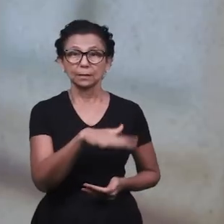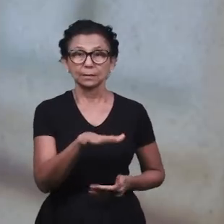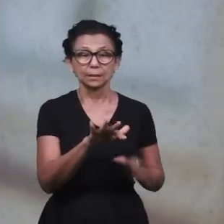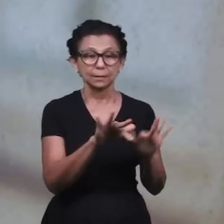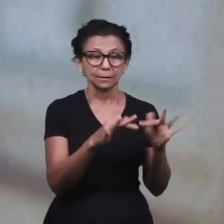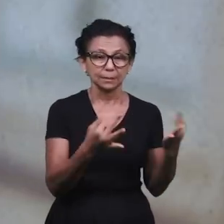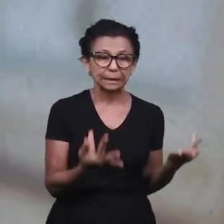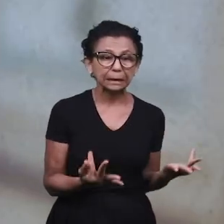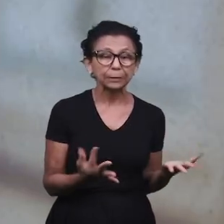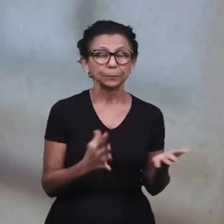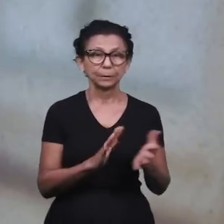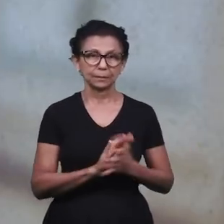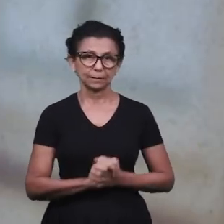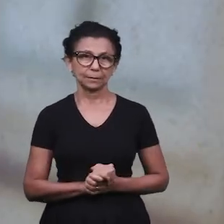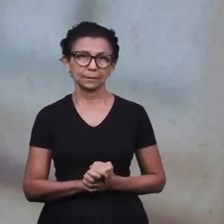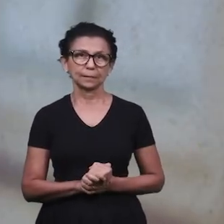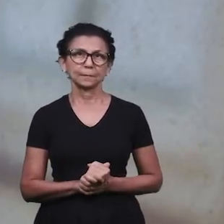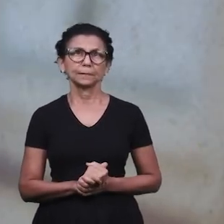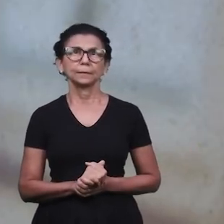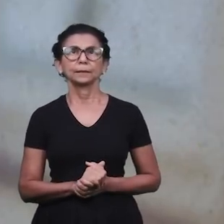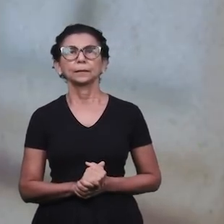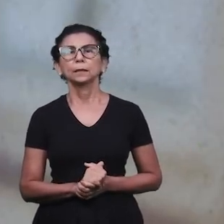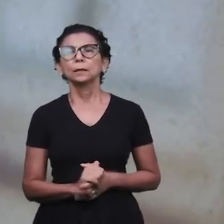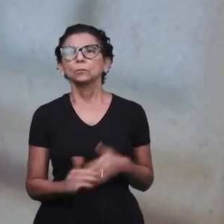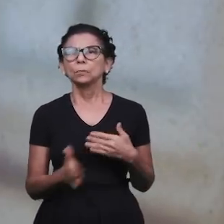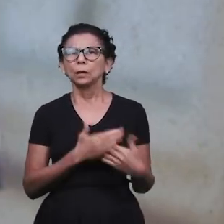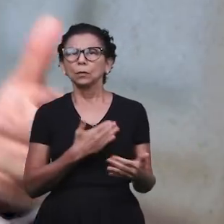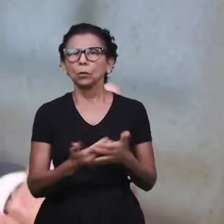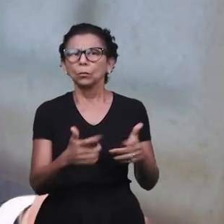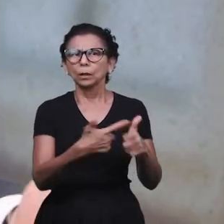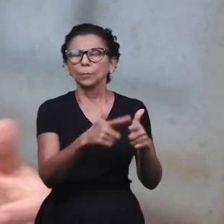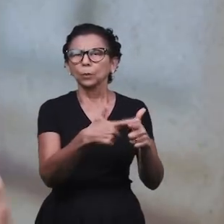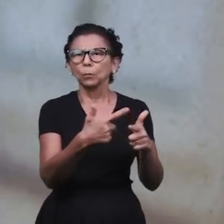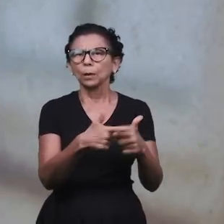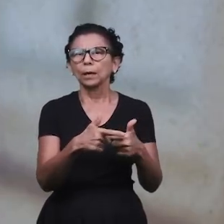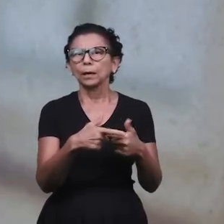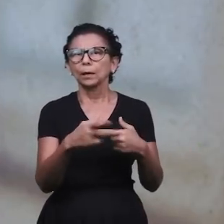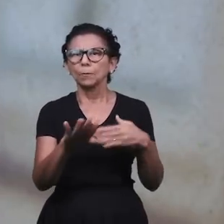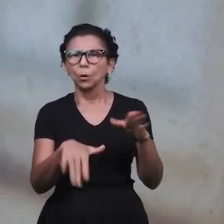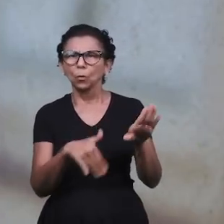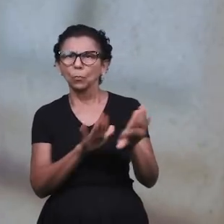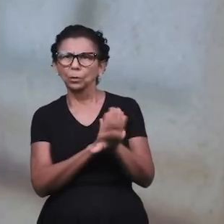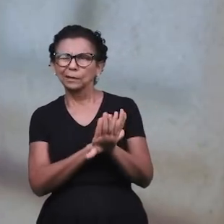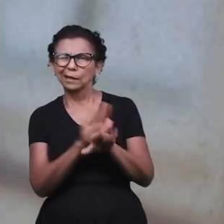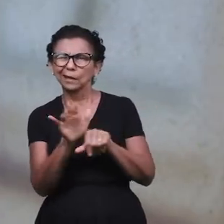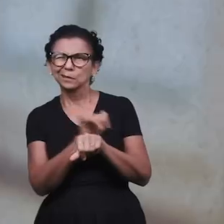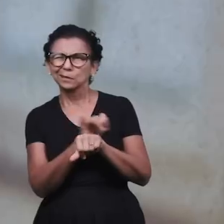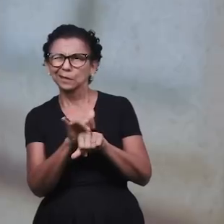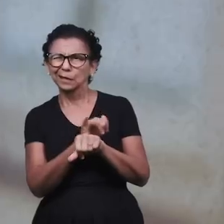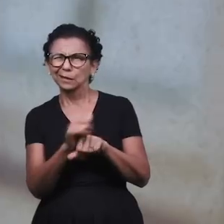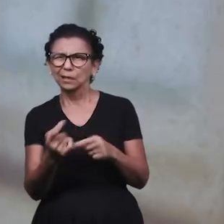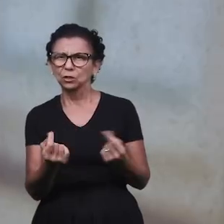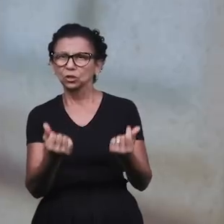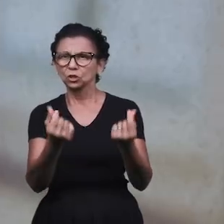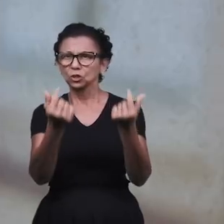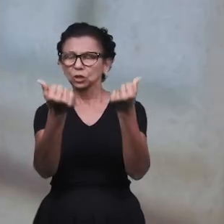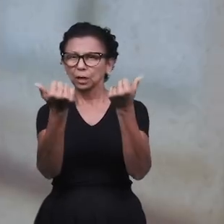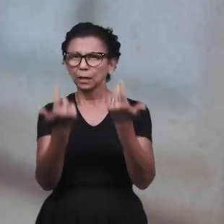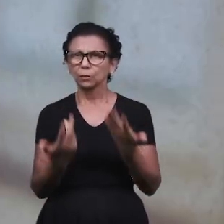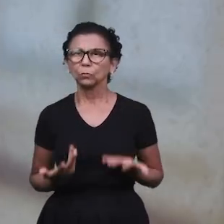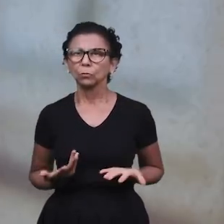é para nós levarmos de uma questão leviana ou para ganhar dinheiro de qualquer forma, não é isso. Então, são questões